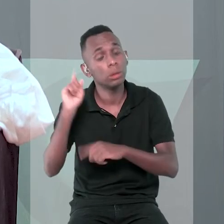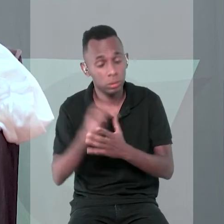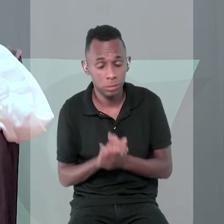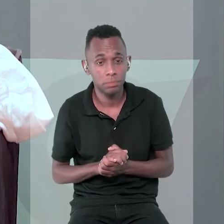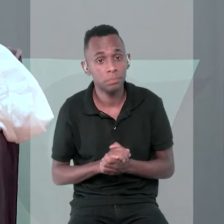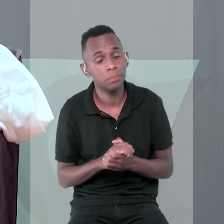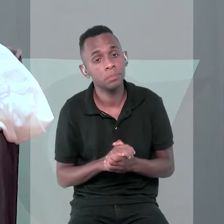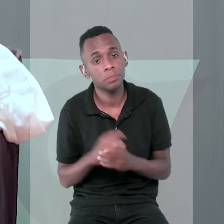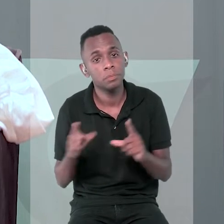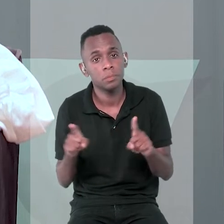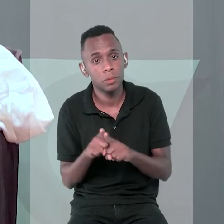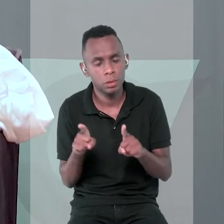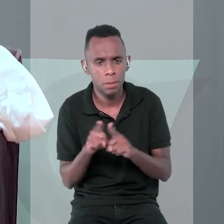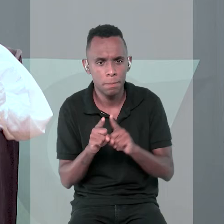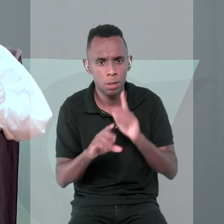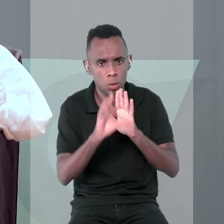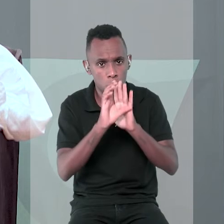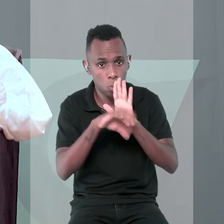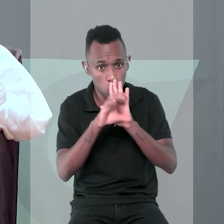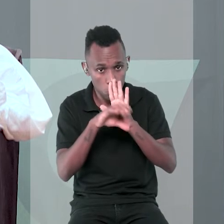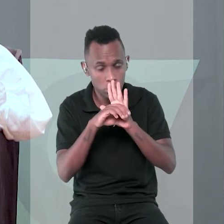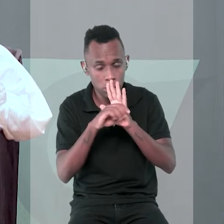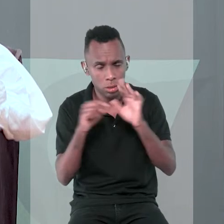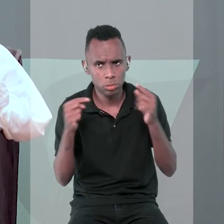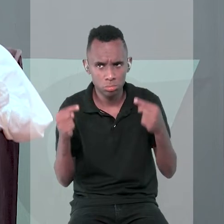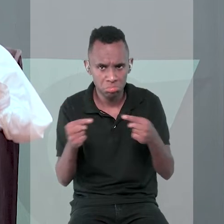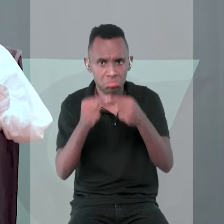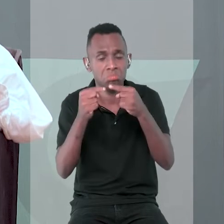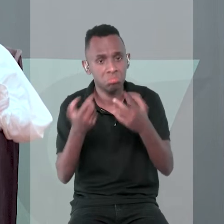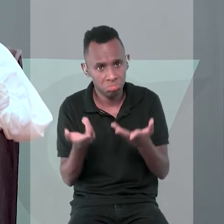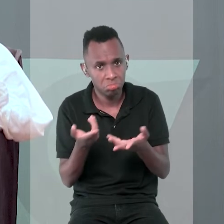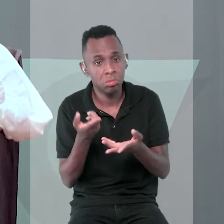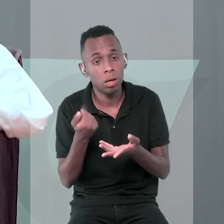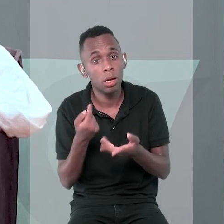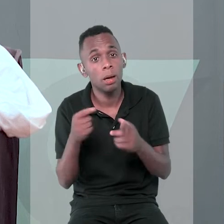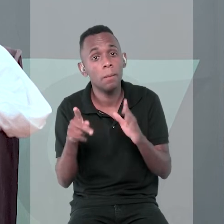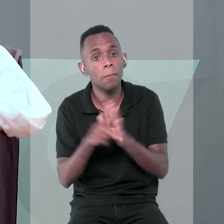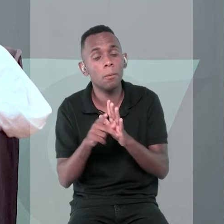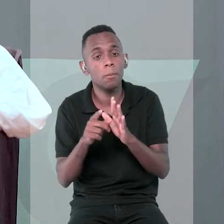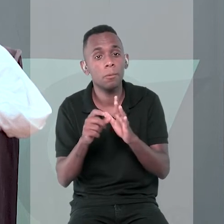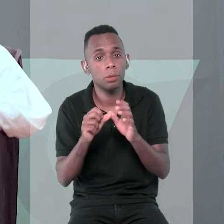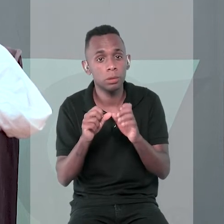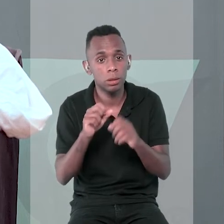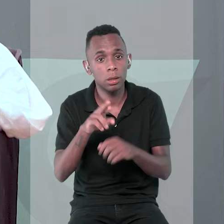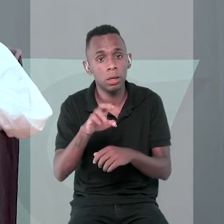também existe um conceito associado à revolução pré-moderno, que é o de